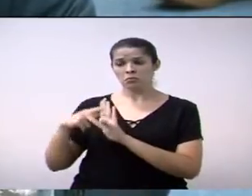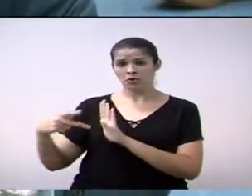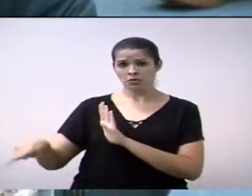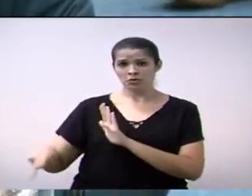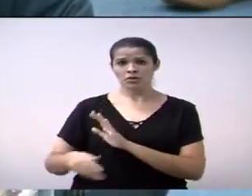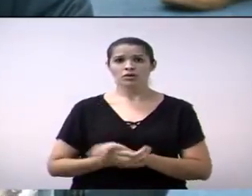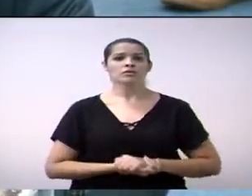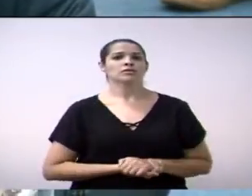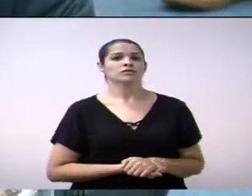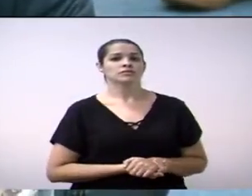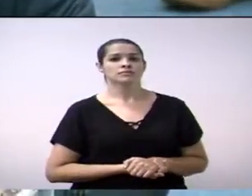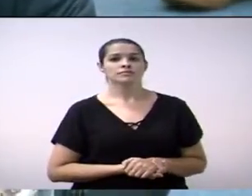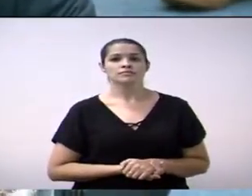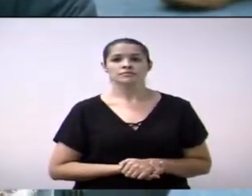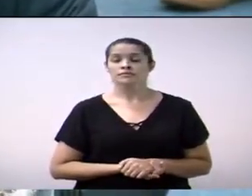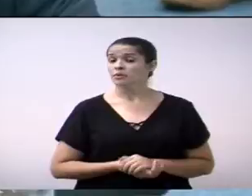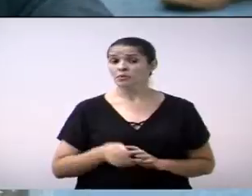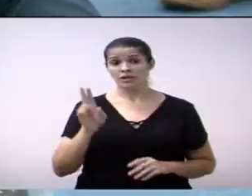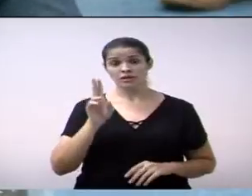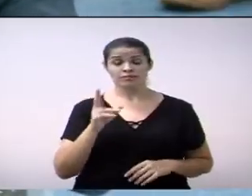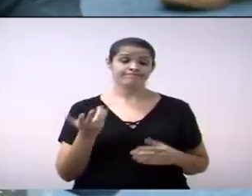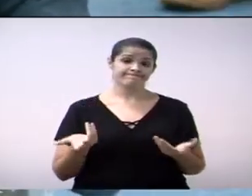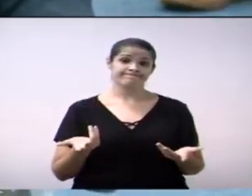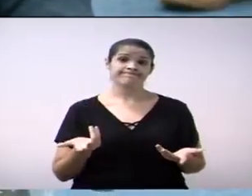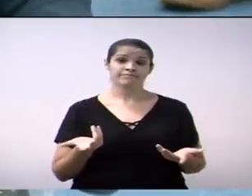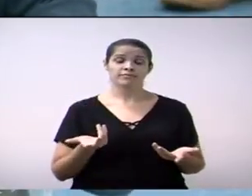não prejudicar as próximas legislaturas,